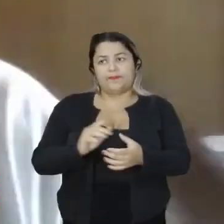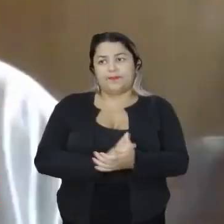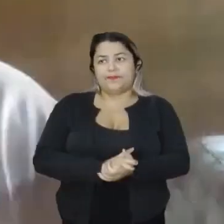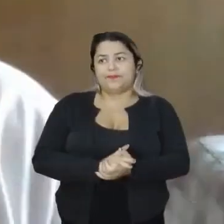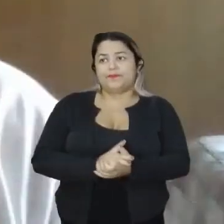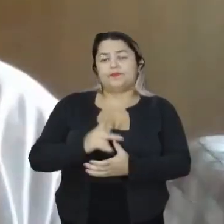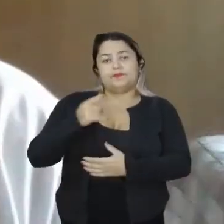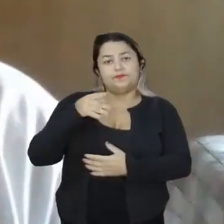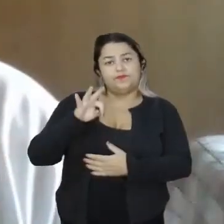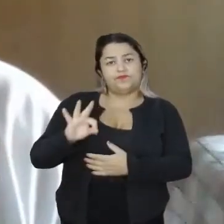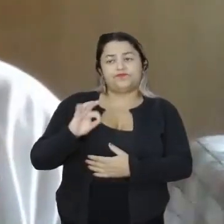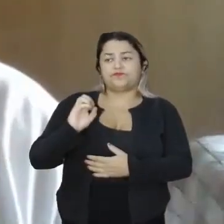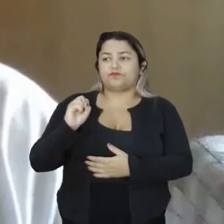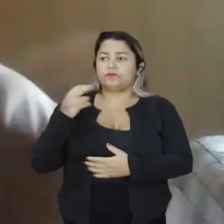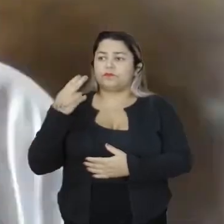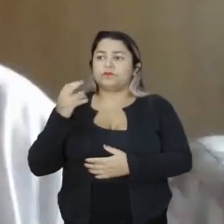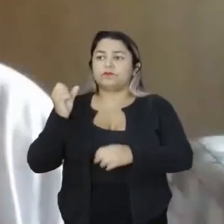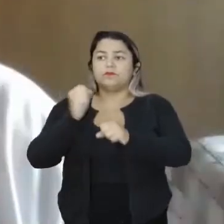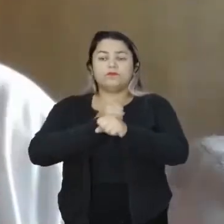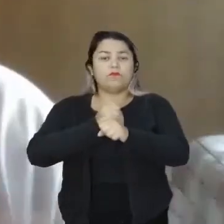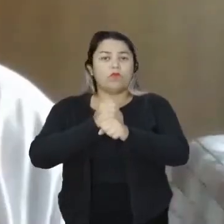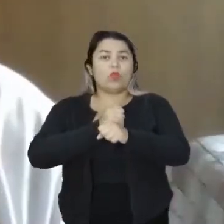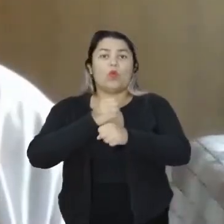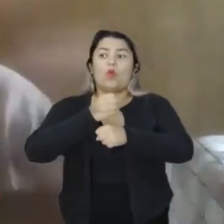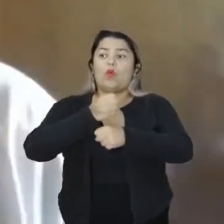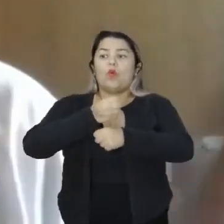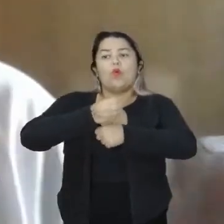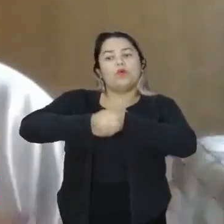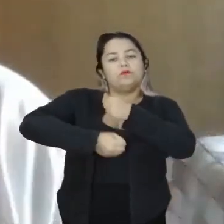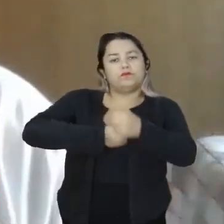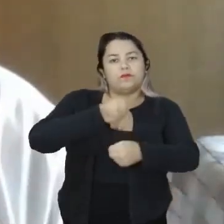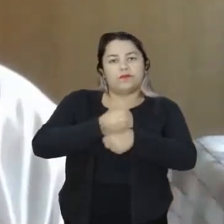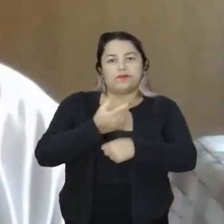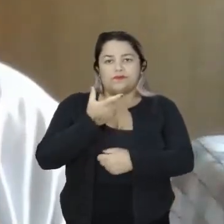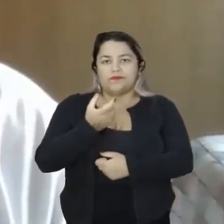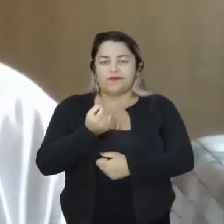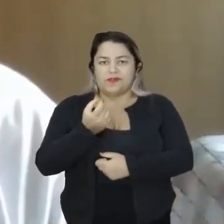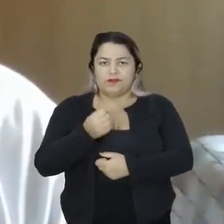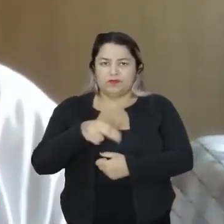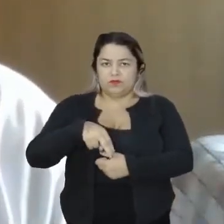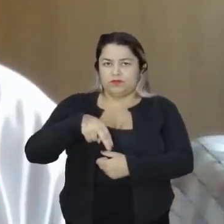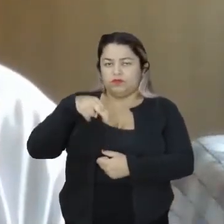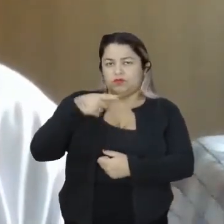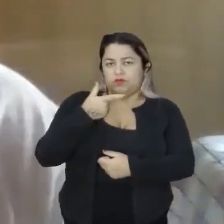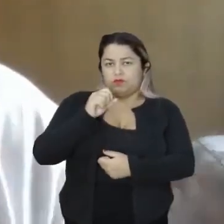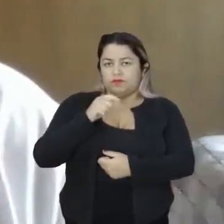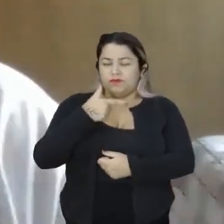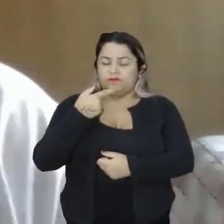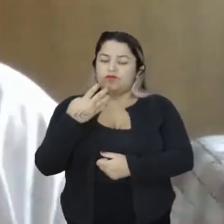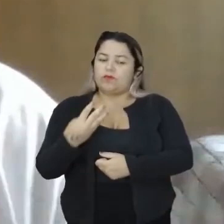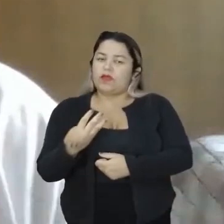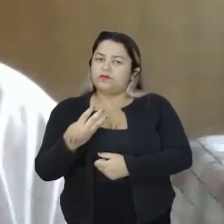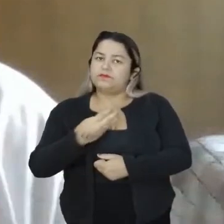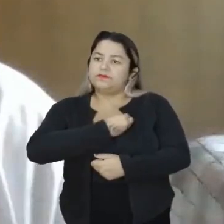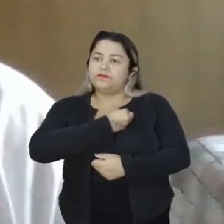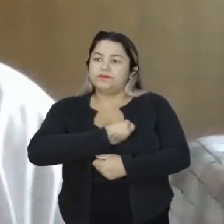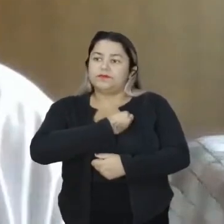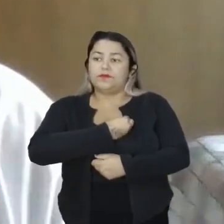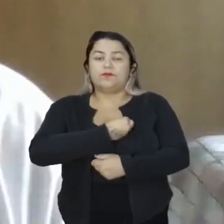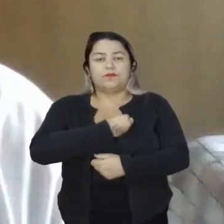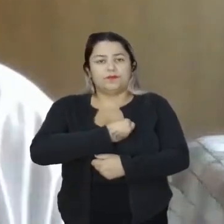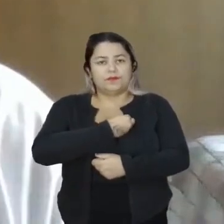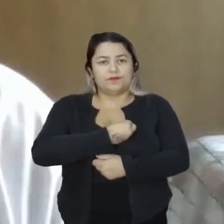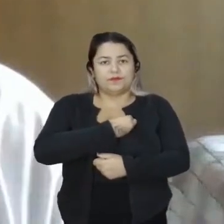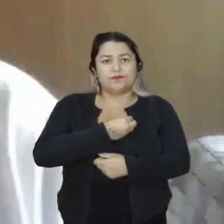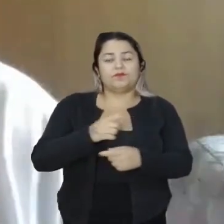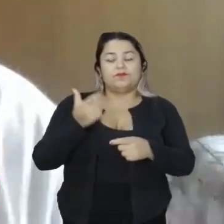ou daqui a alguns anos, ou no ano que vem, no 20 de novembro de 2024, eu vou estar aqui conversando